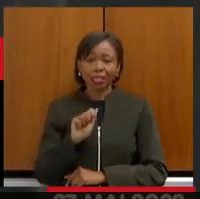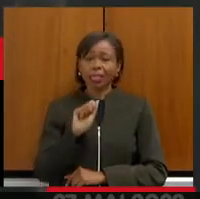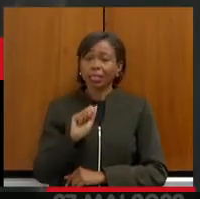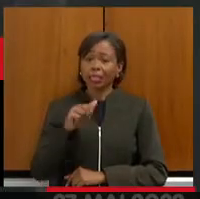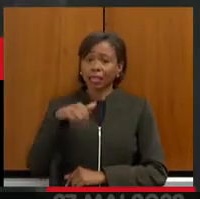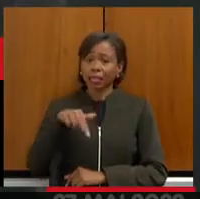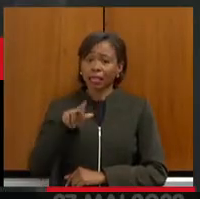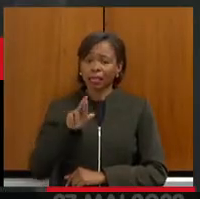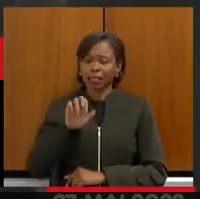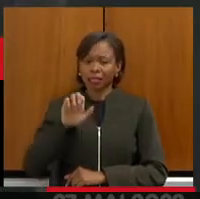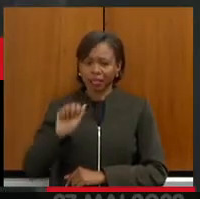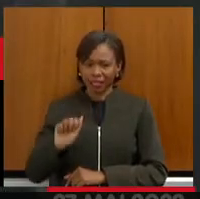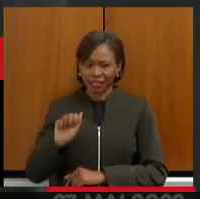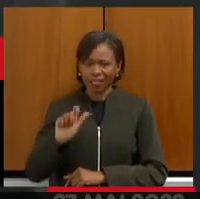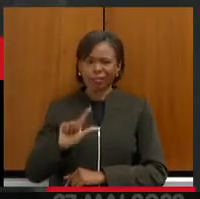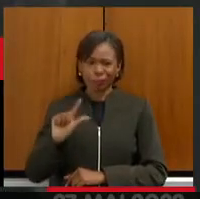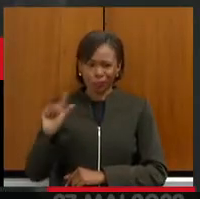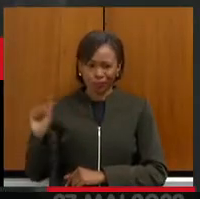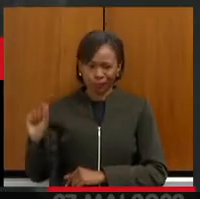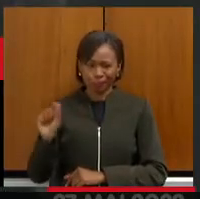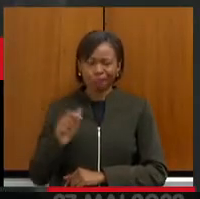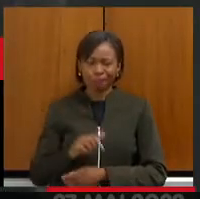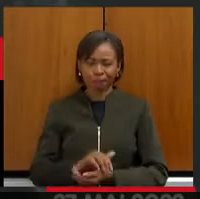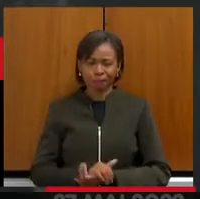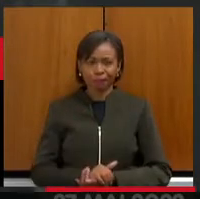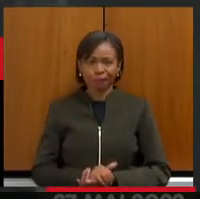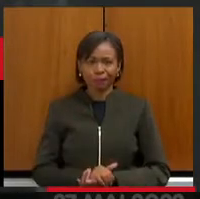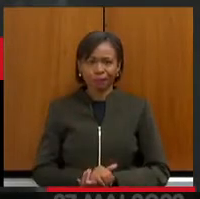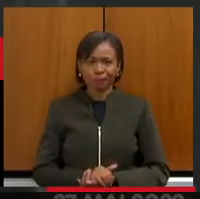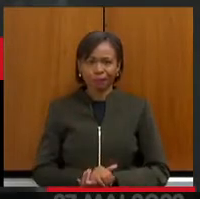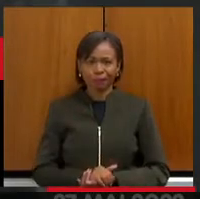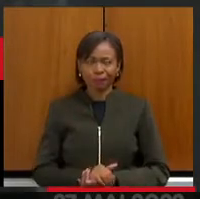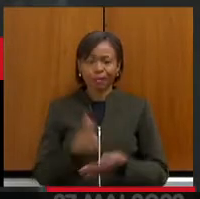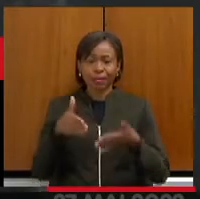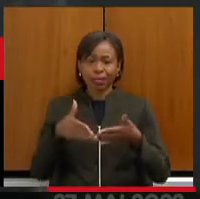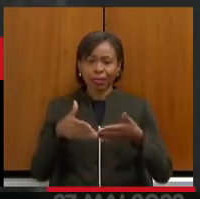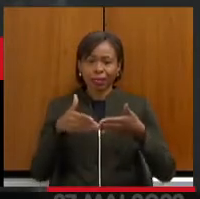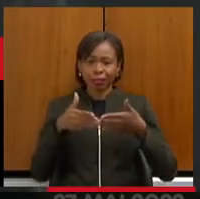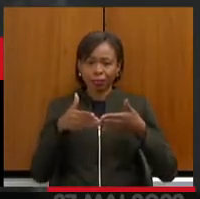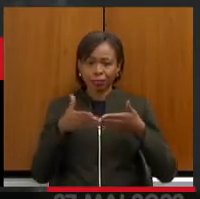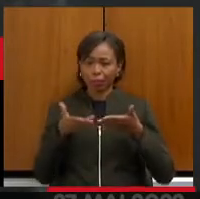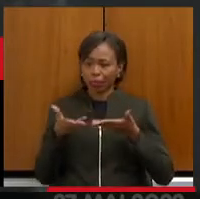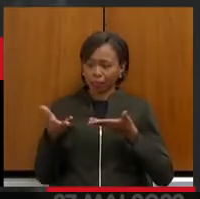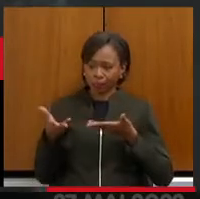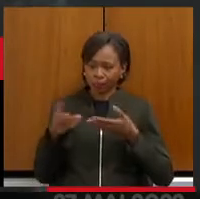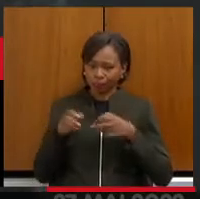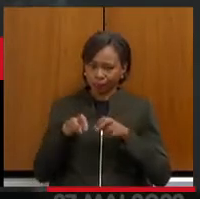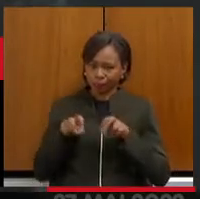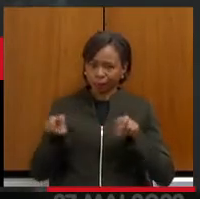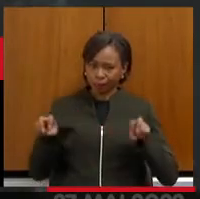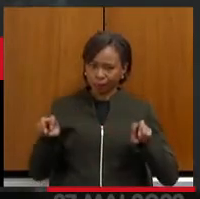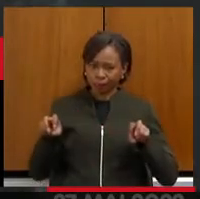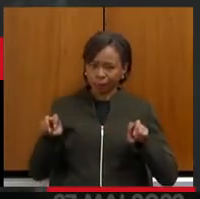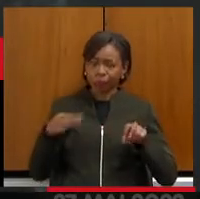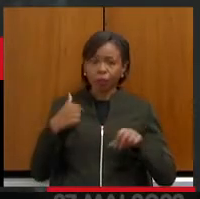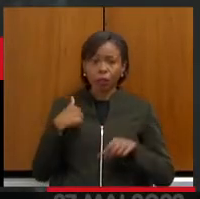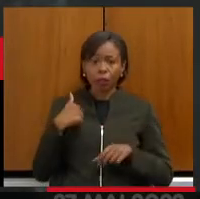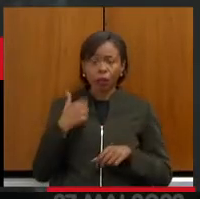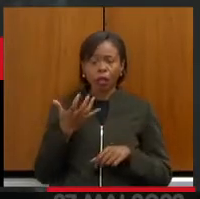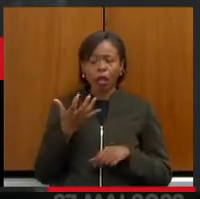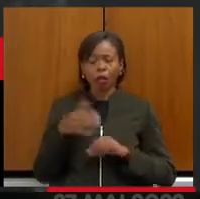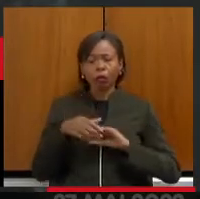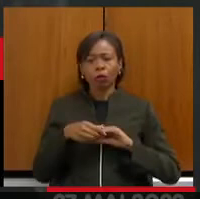se ausentar e eu quero pedir licença mesa para cumprimentar